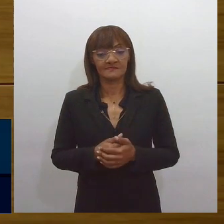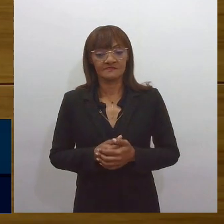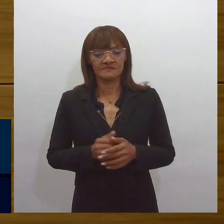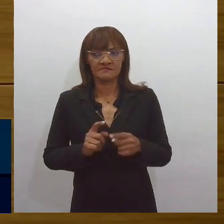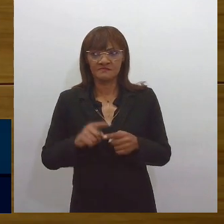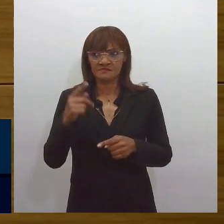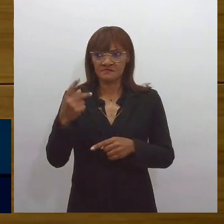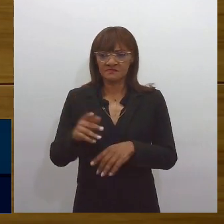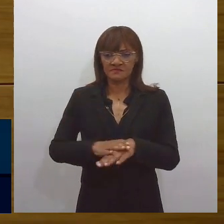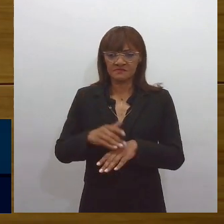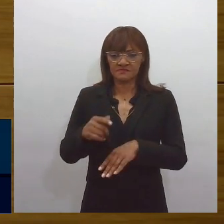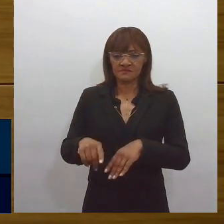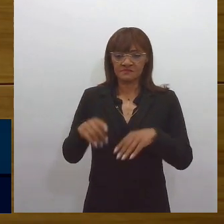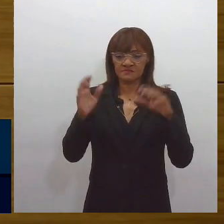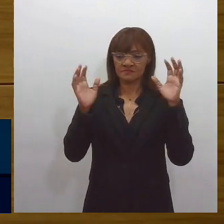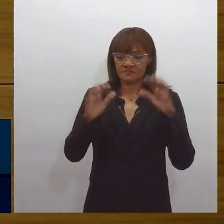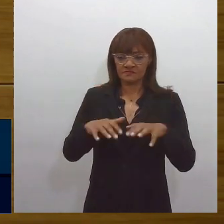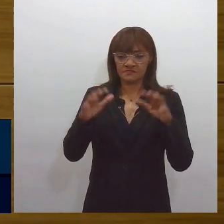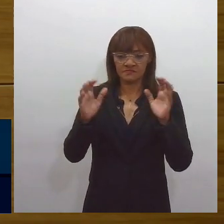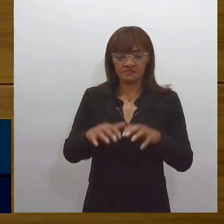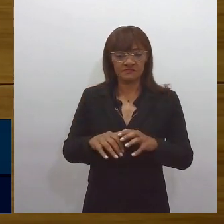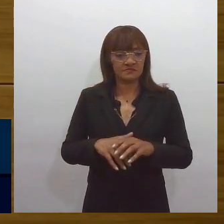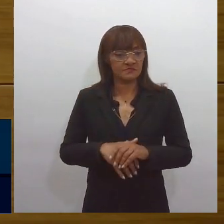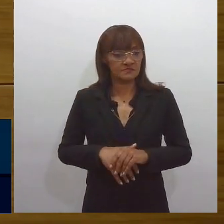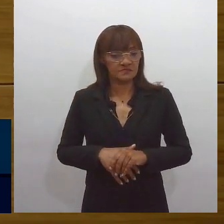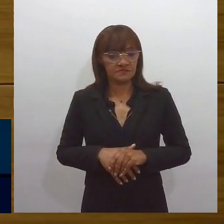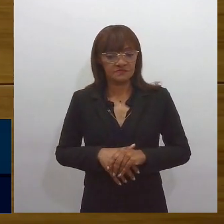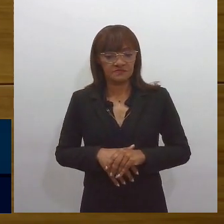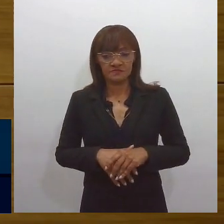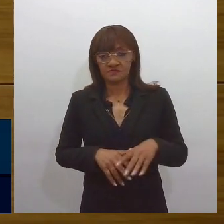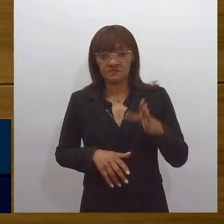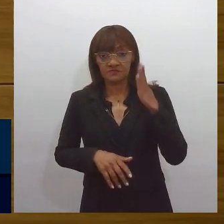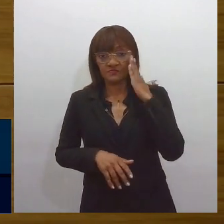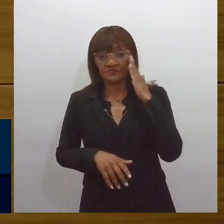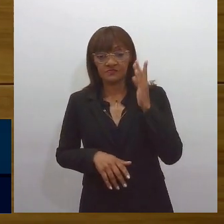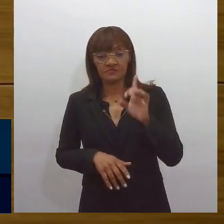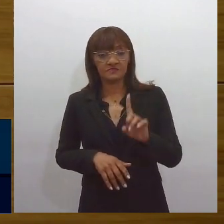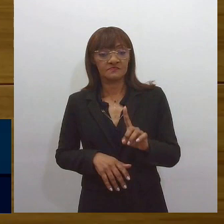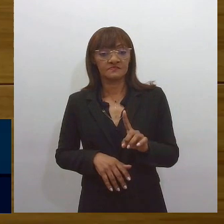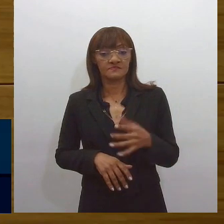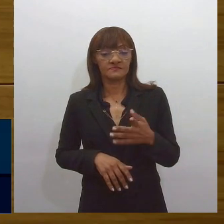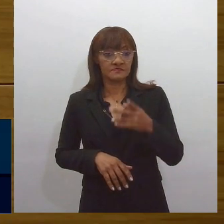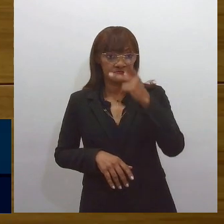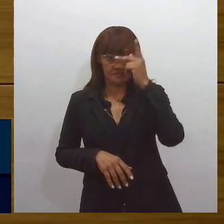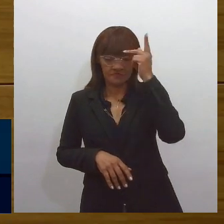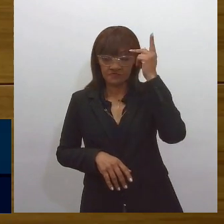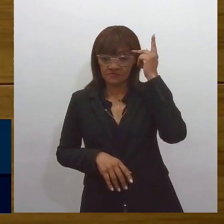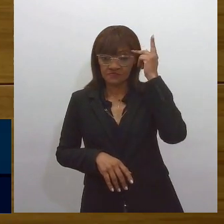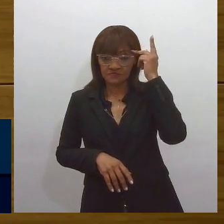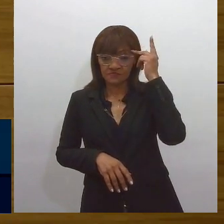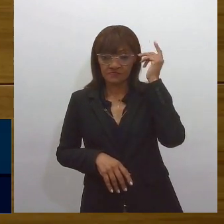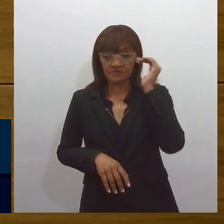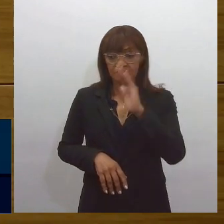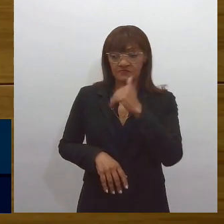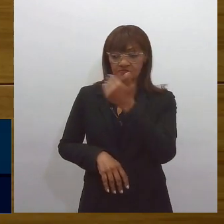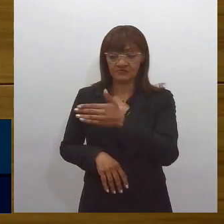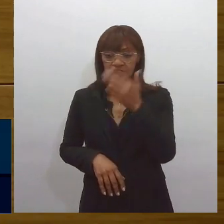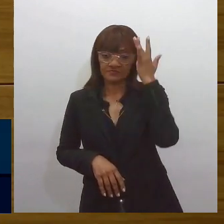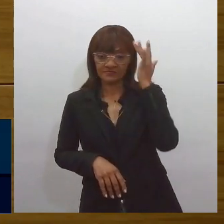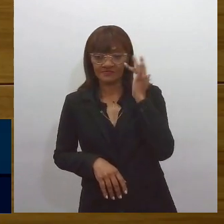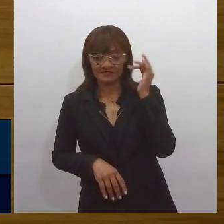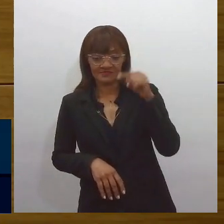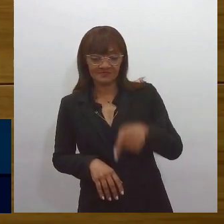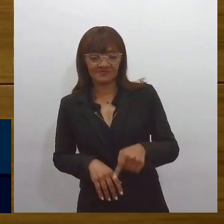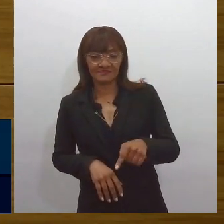sudeste imaginávamos né as pessoas lá do sudeste pensam que Nordeste é tempo seco direto e não